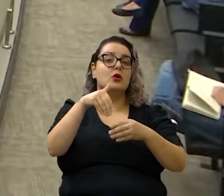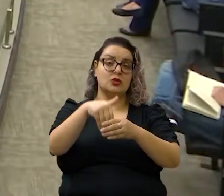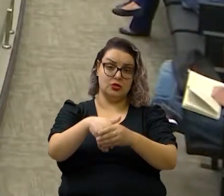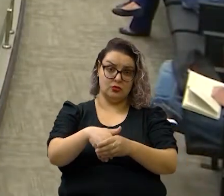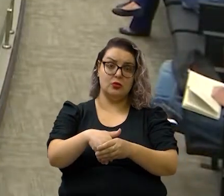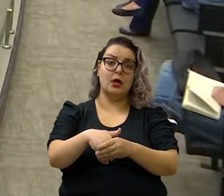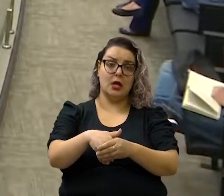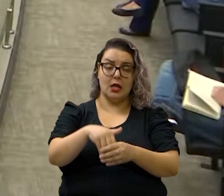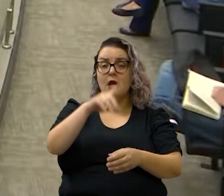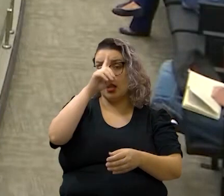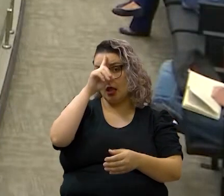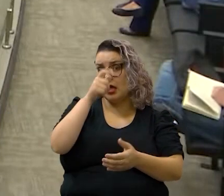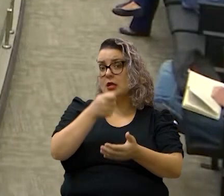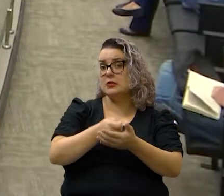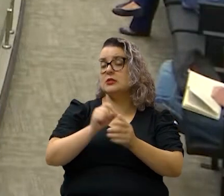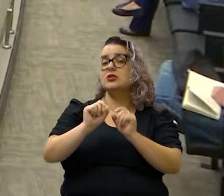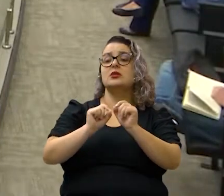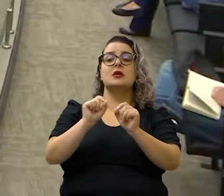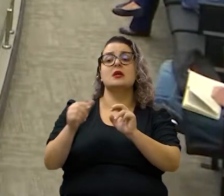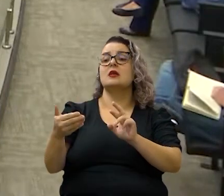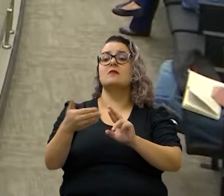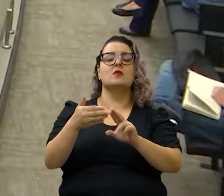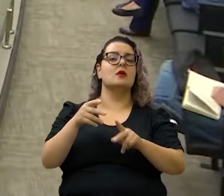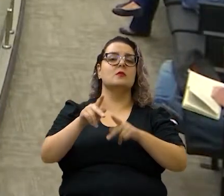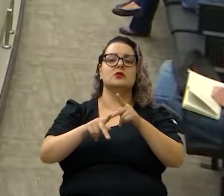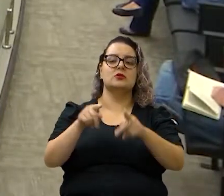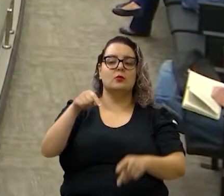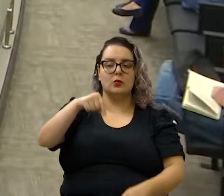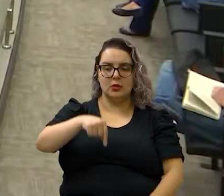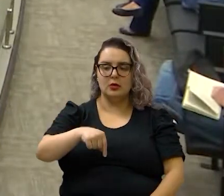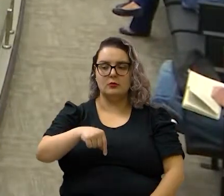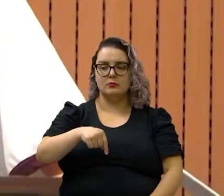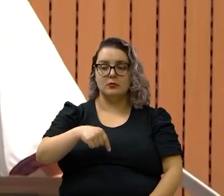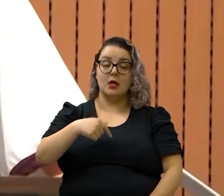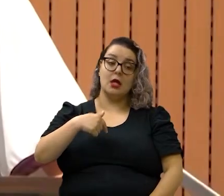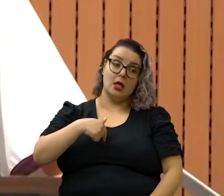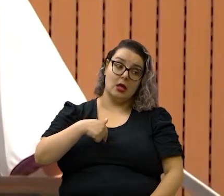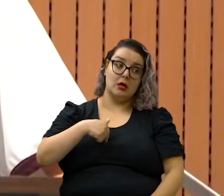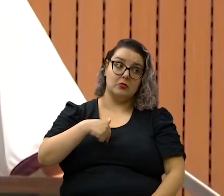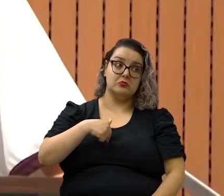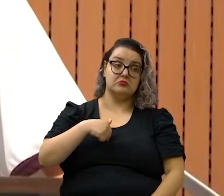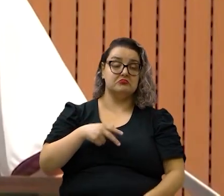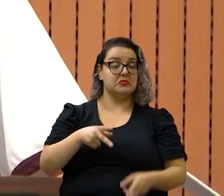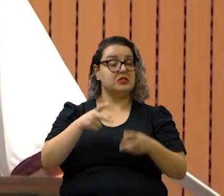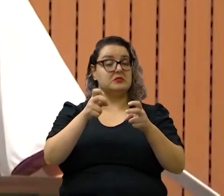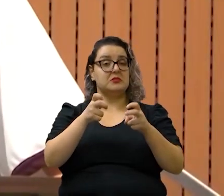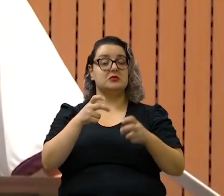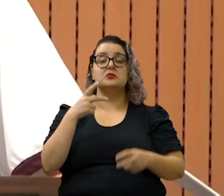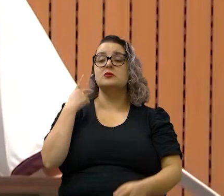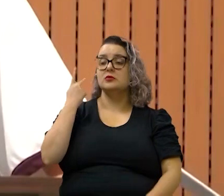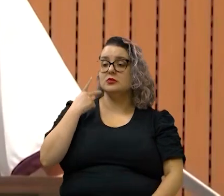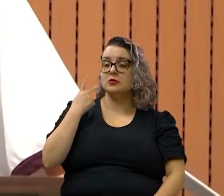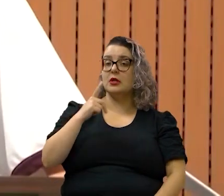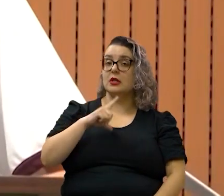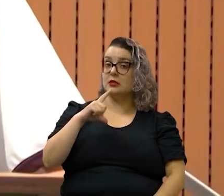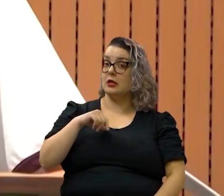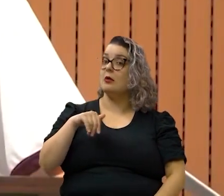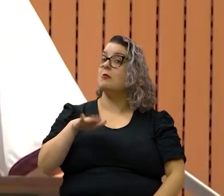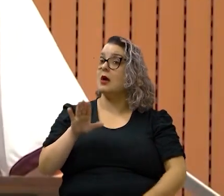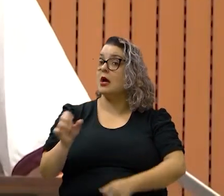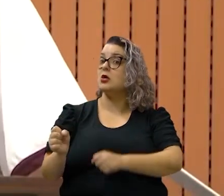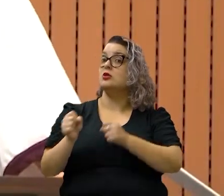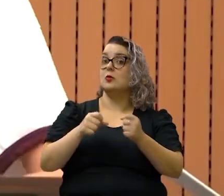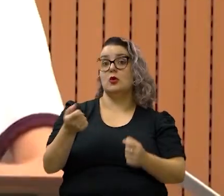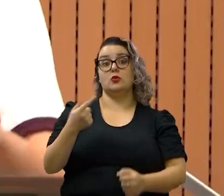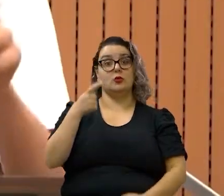hora de votar e decidir quem que vai estar representando a população aqui eu acabei descobrindo que os vereadores têm